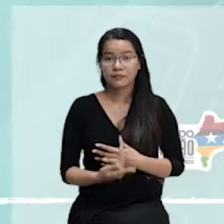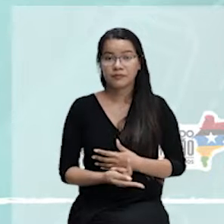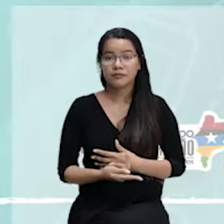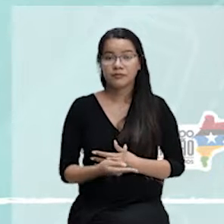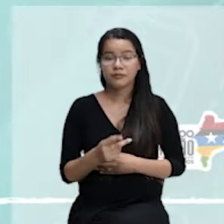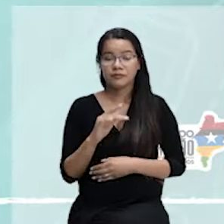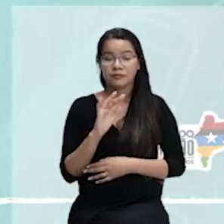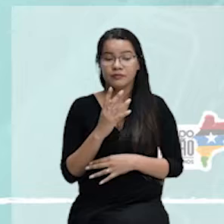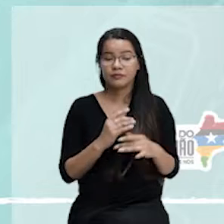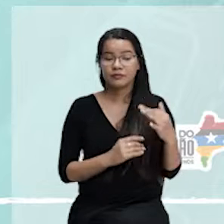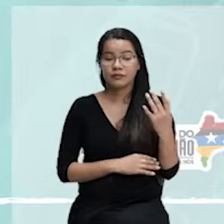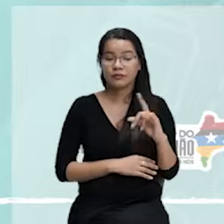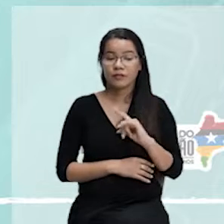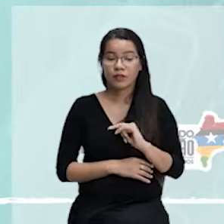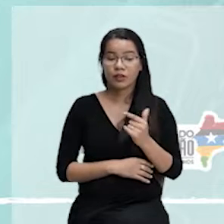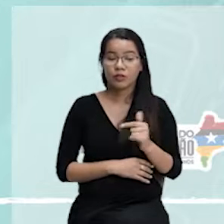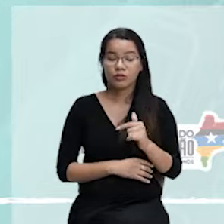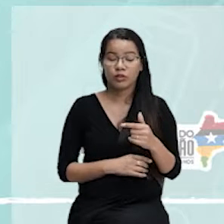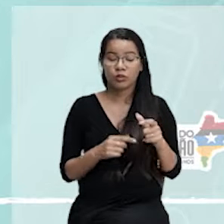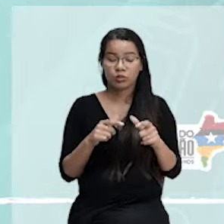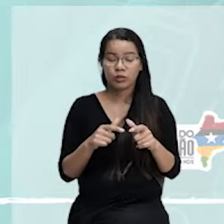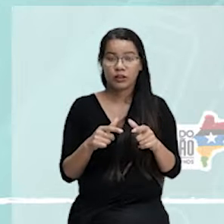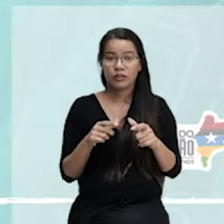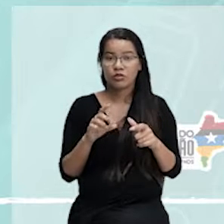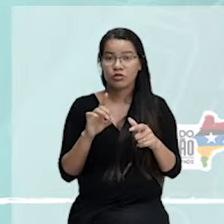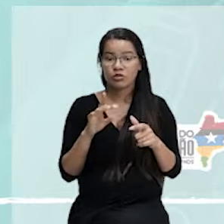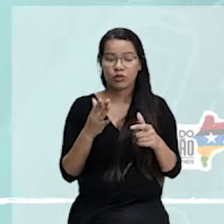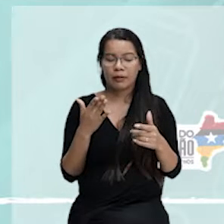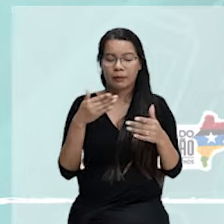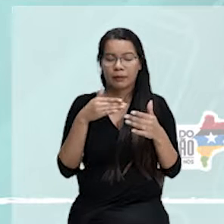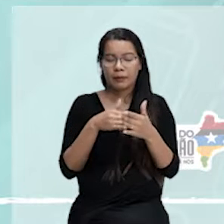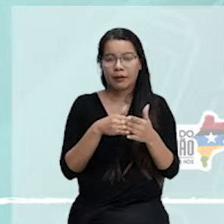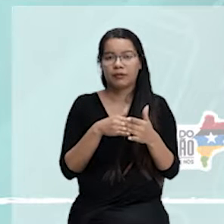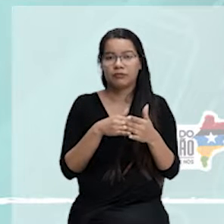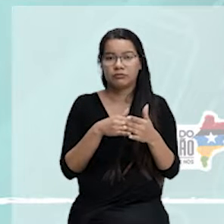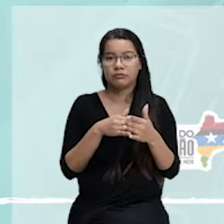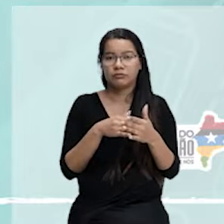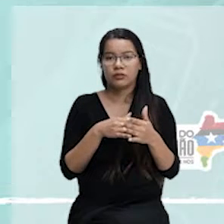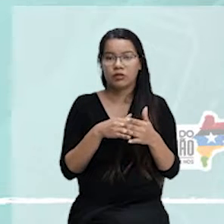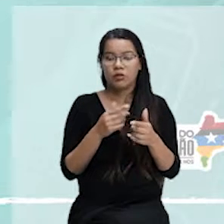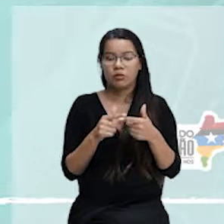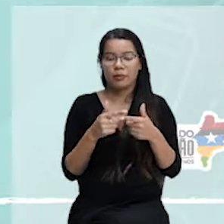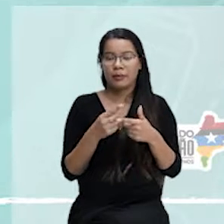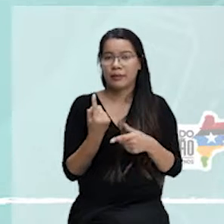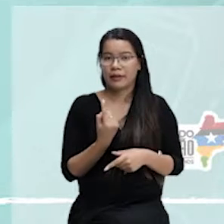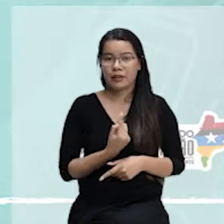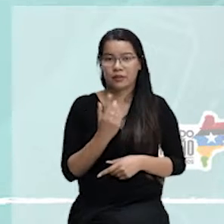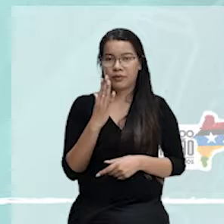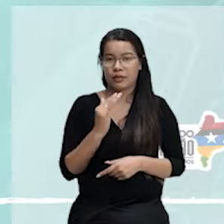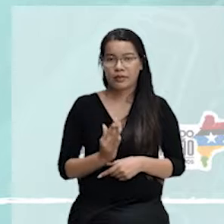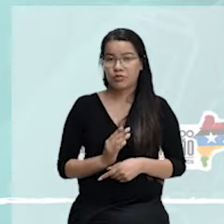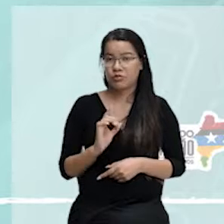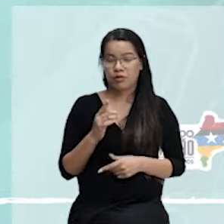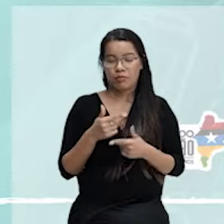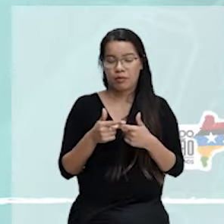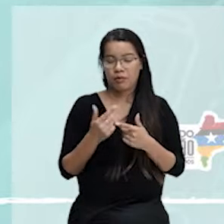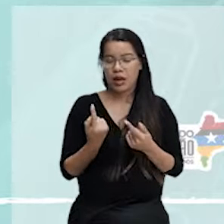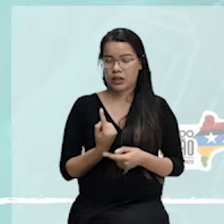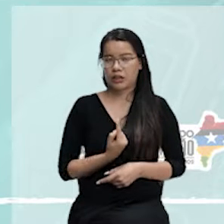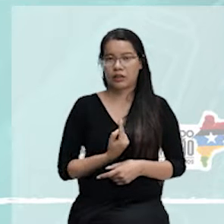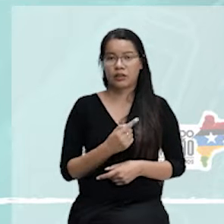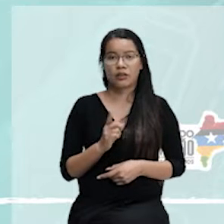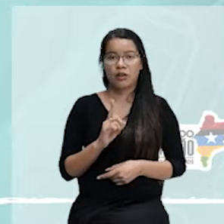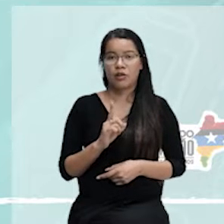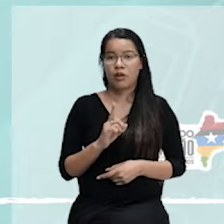fronteira. Não é porque isso aconteceu no Brasil que o problema vai ser só do Brasil. Vai ser um problema global, entendeu? Daí a